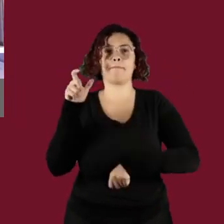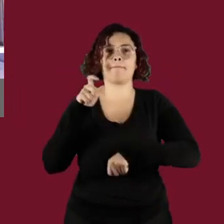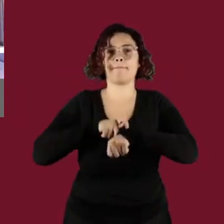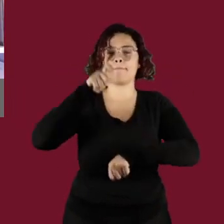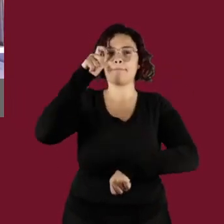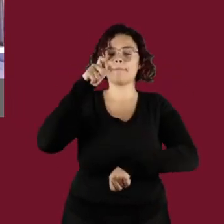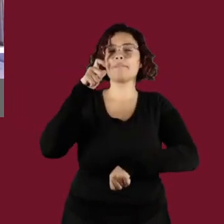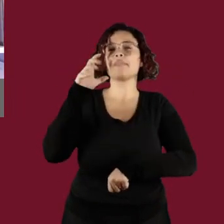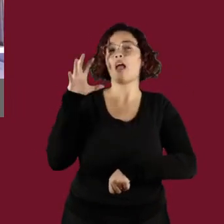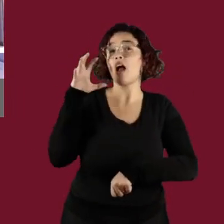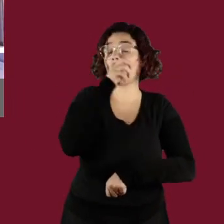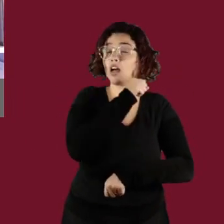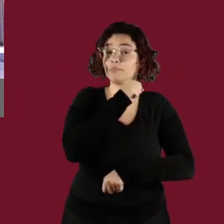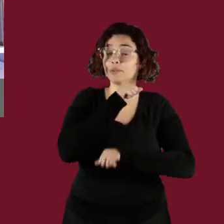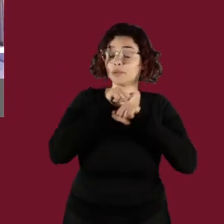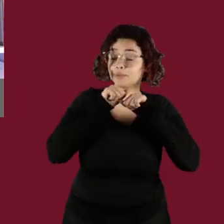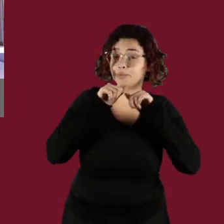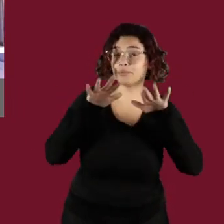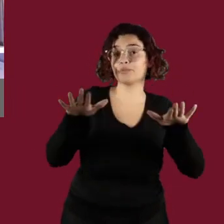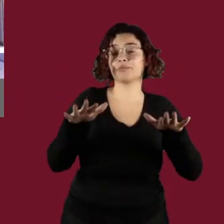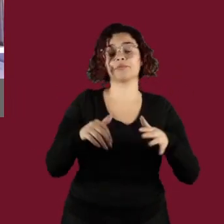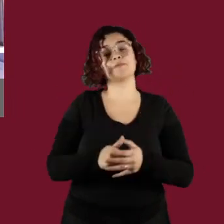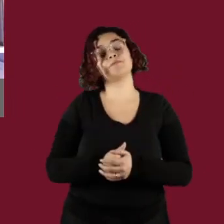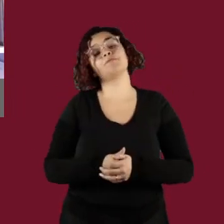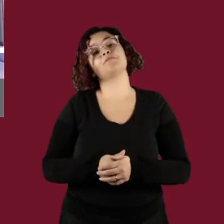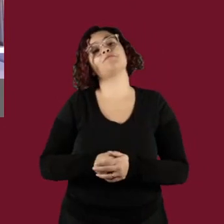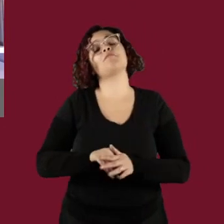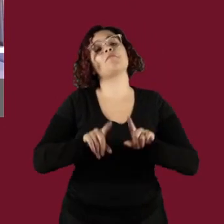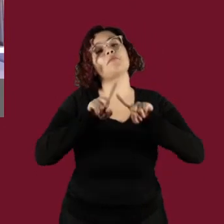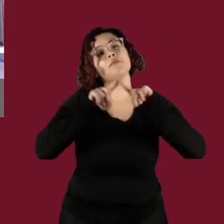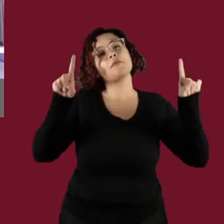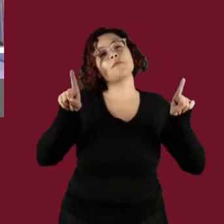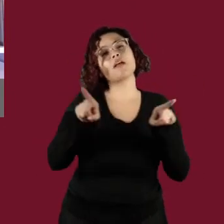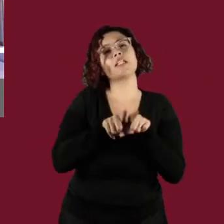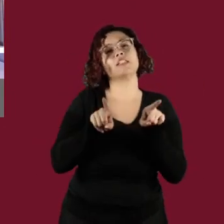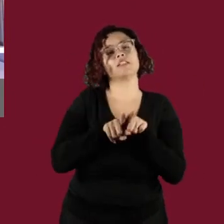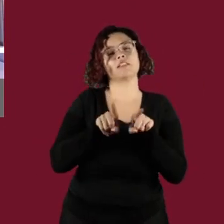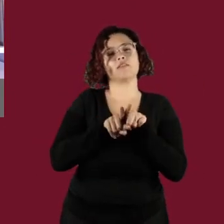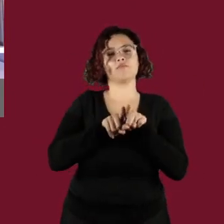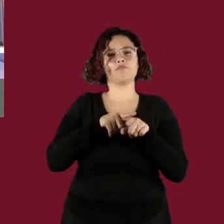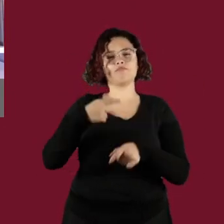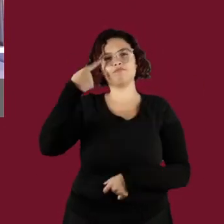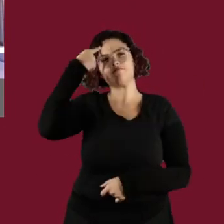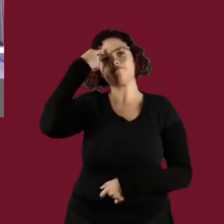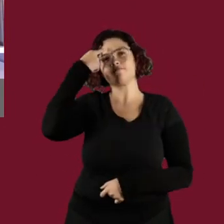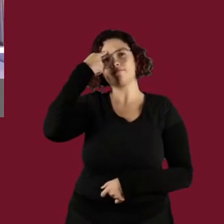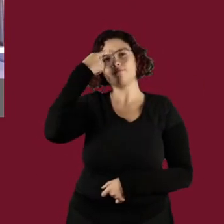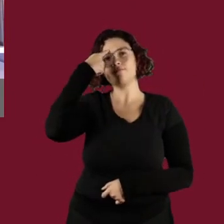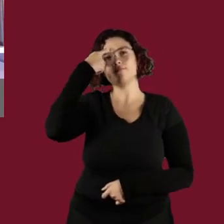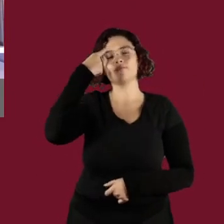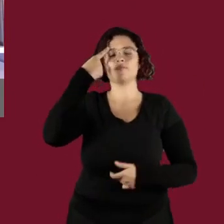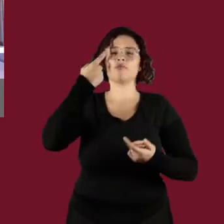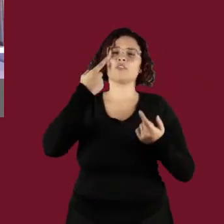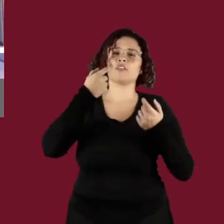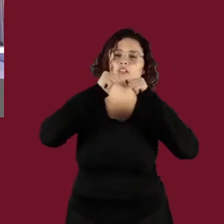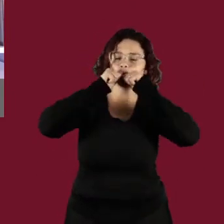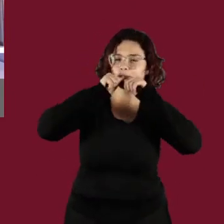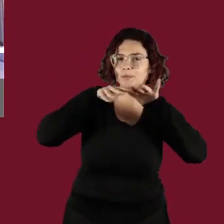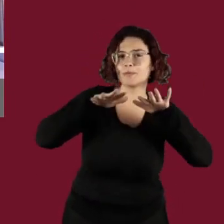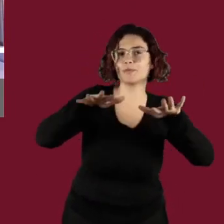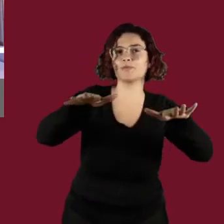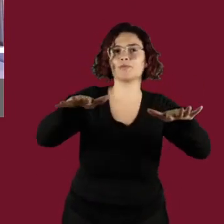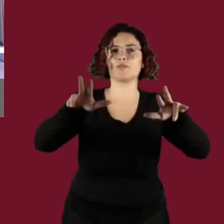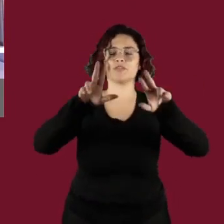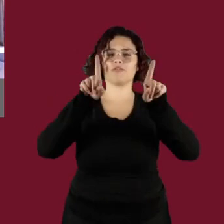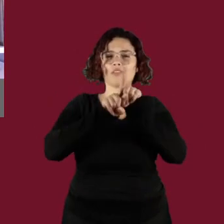com muita rapidez, mas nós, tendo em mente fatores como a disseminação, agora com a Covid,